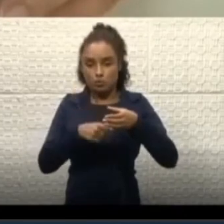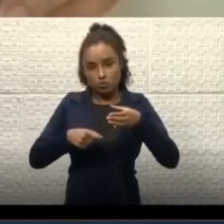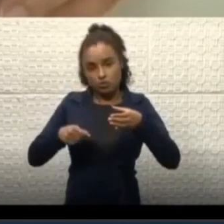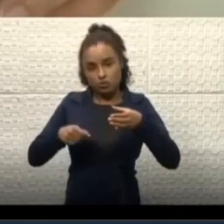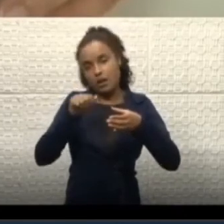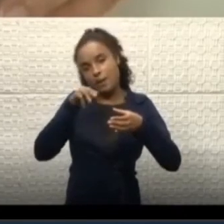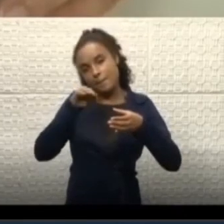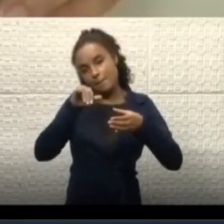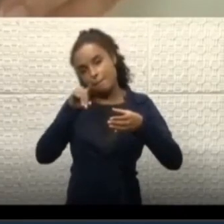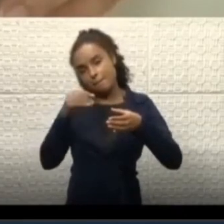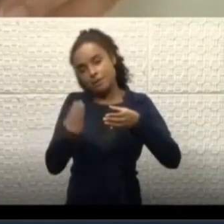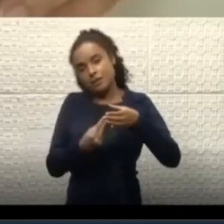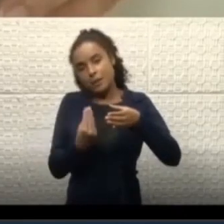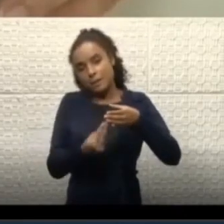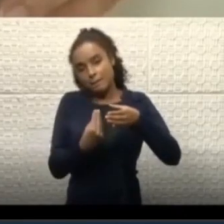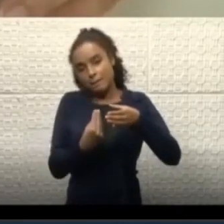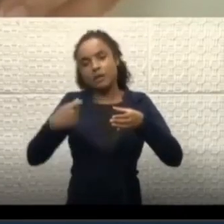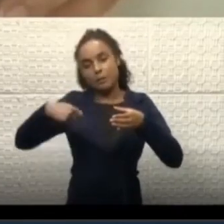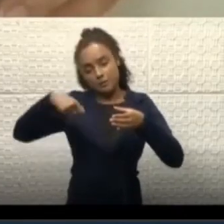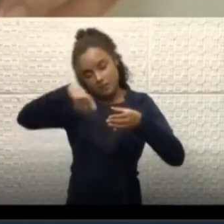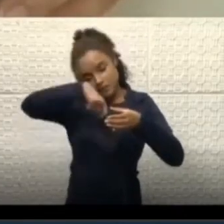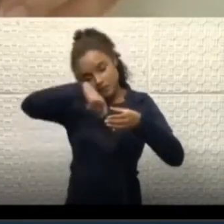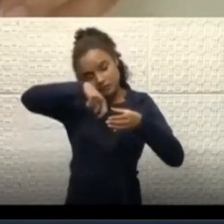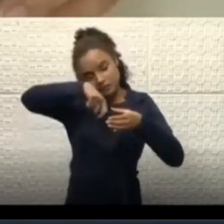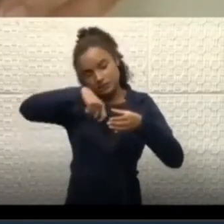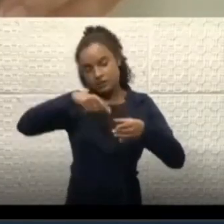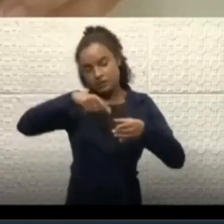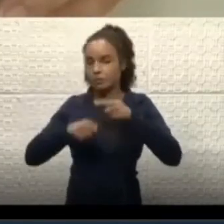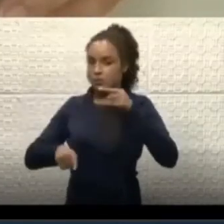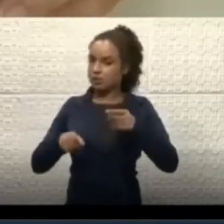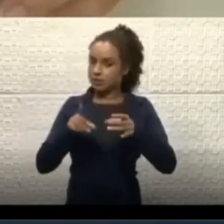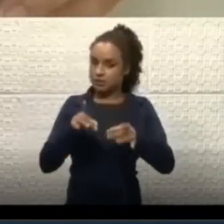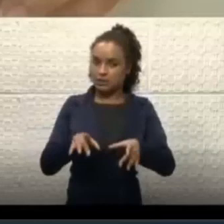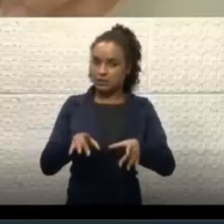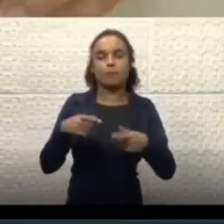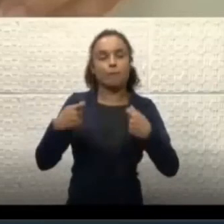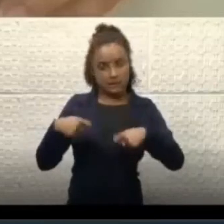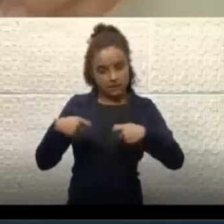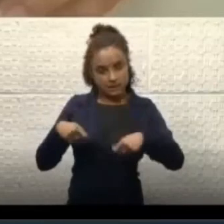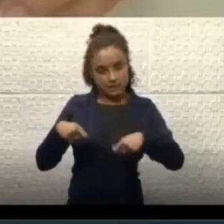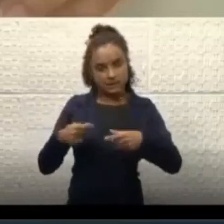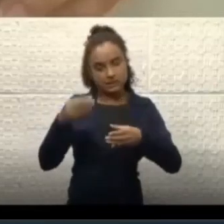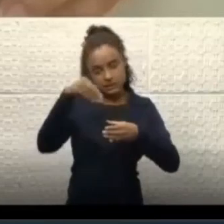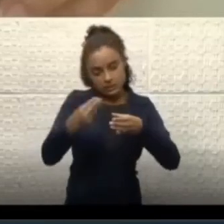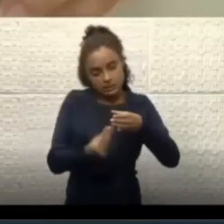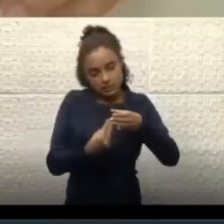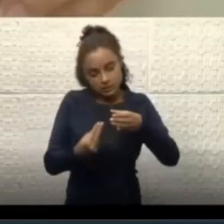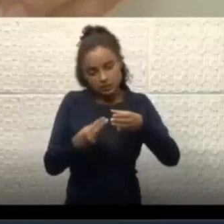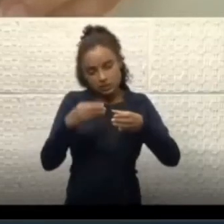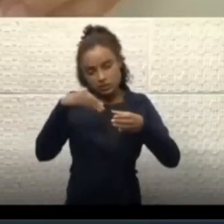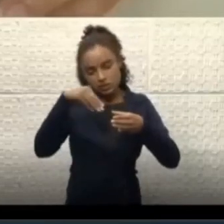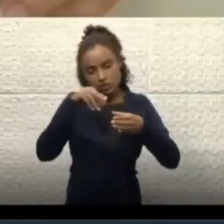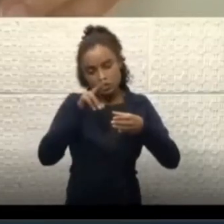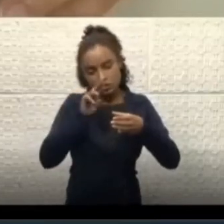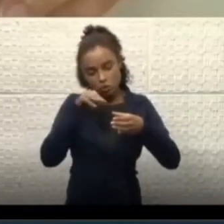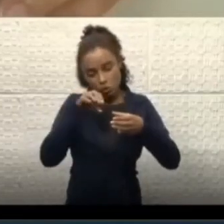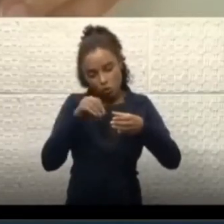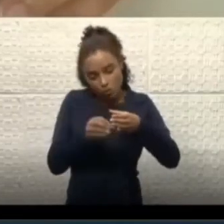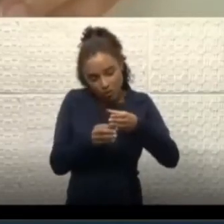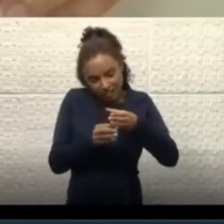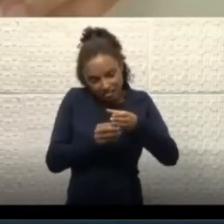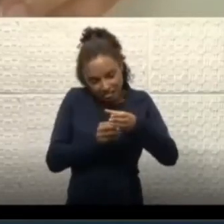amido misturado na solução que a gente não pode deixar, tem que diluir bem, porque no meio desse grumo você pode ter uma